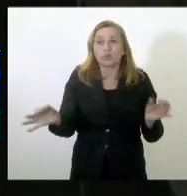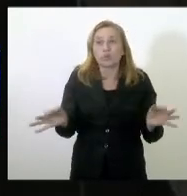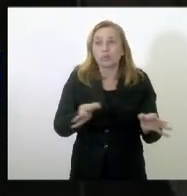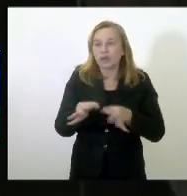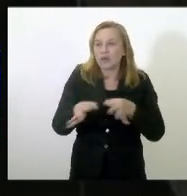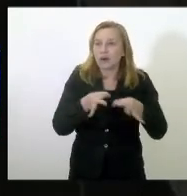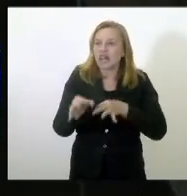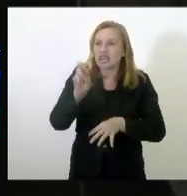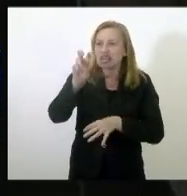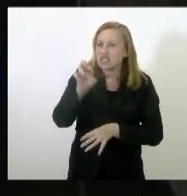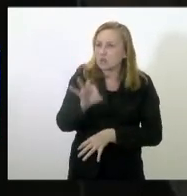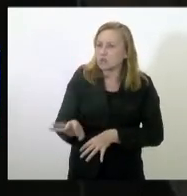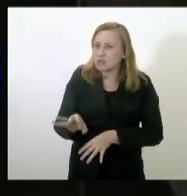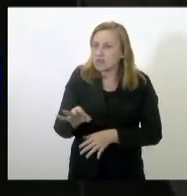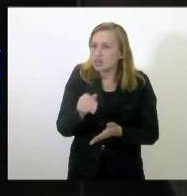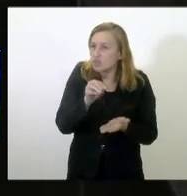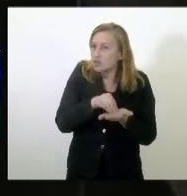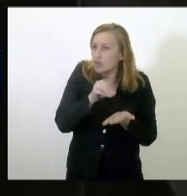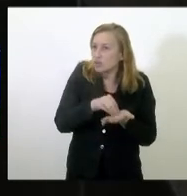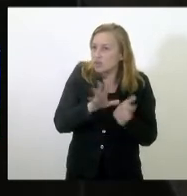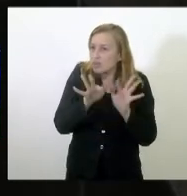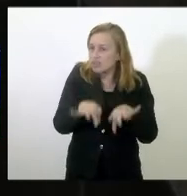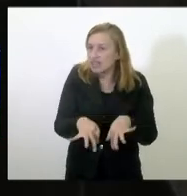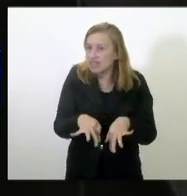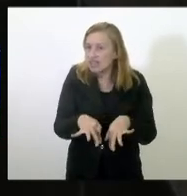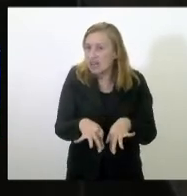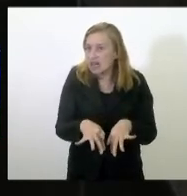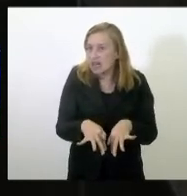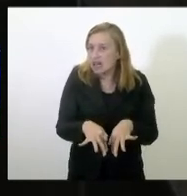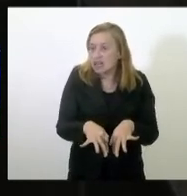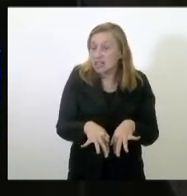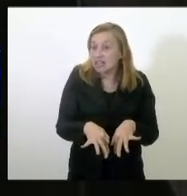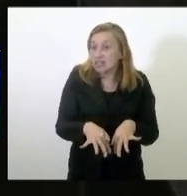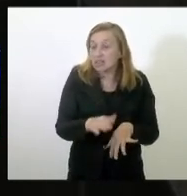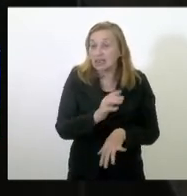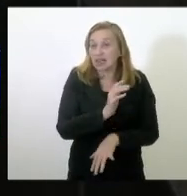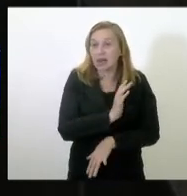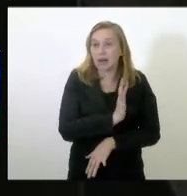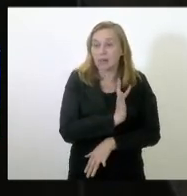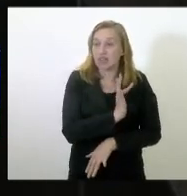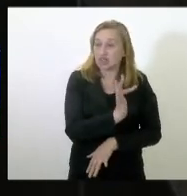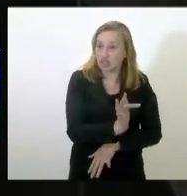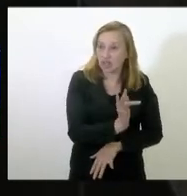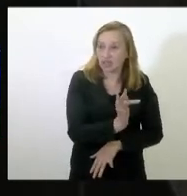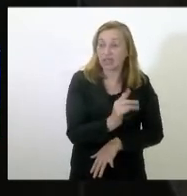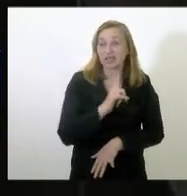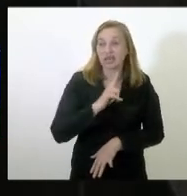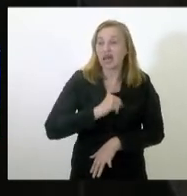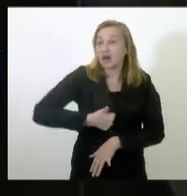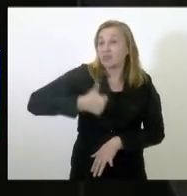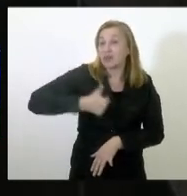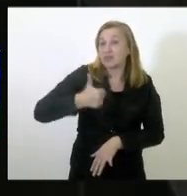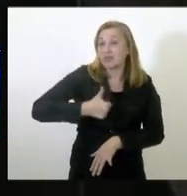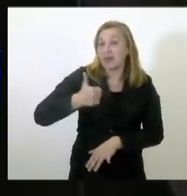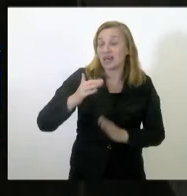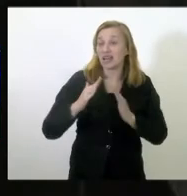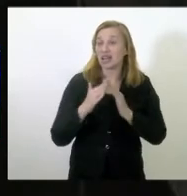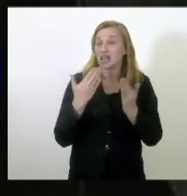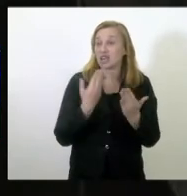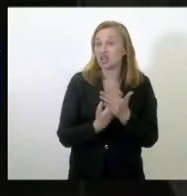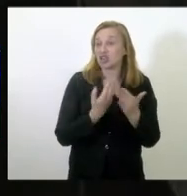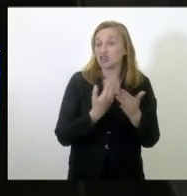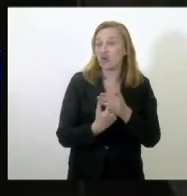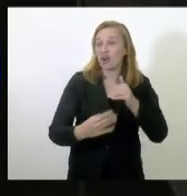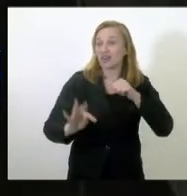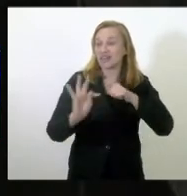faltando 5% para suas finalizações, e a Baixada teria a primeira escola técnico